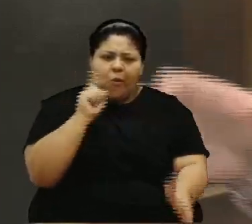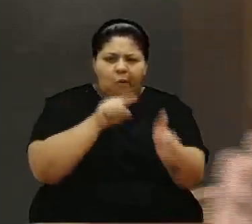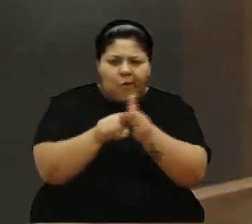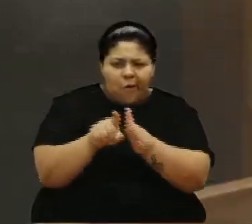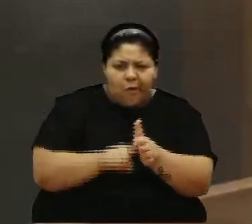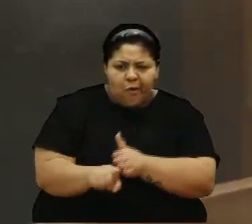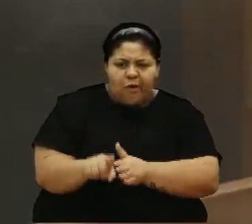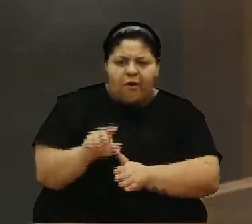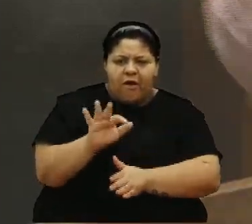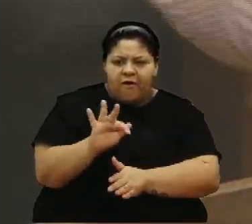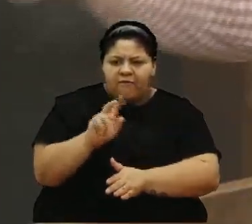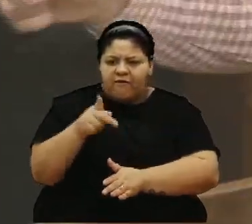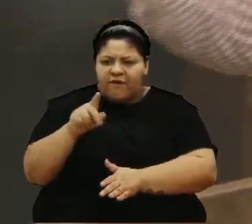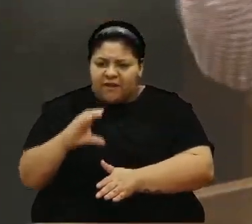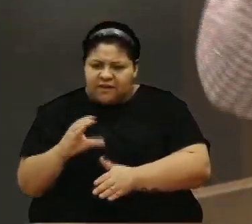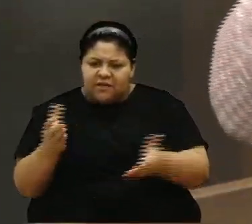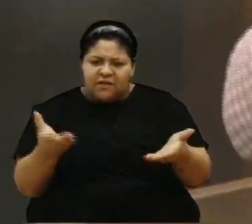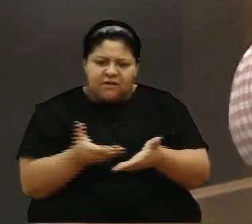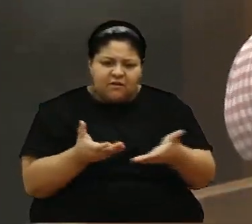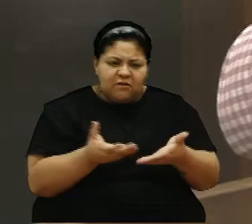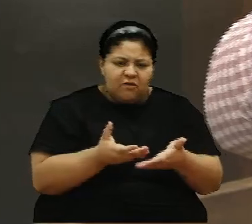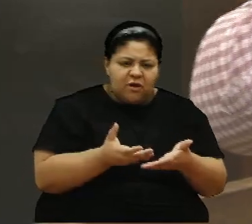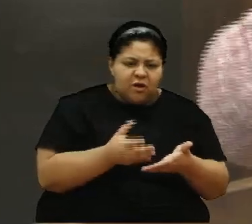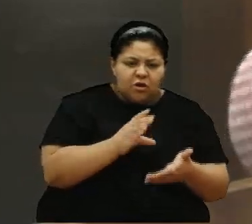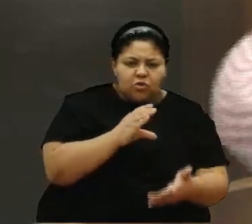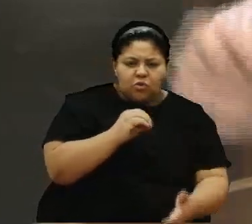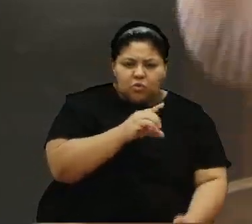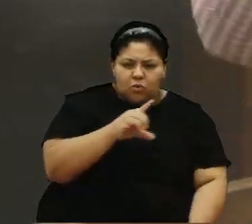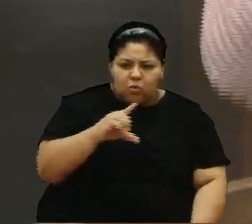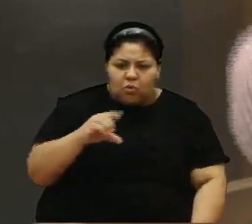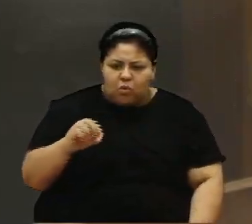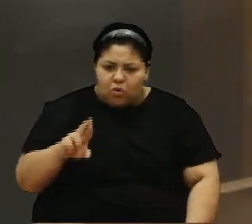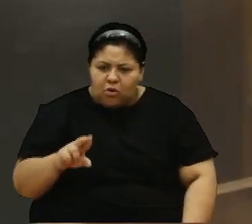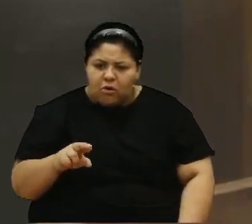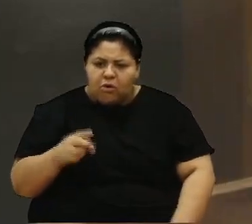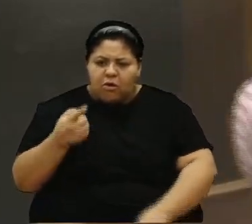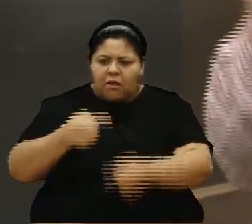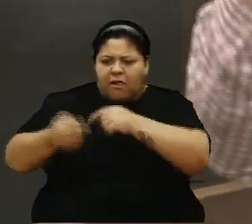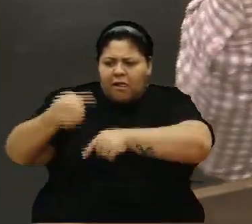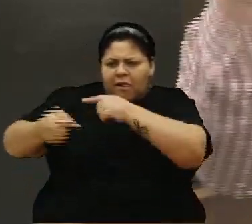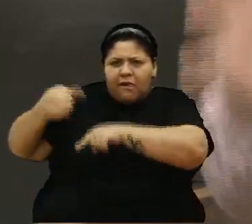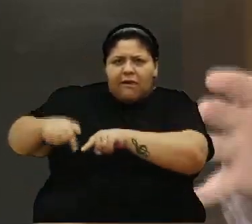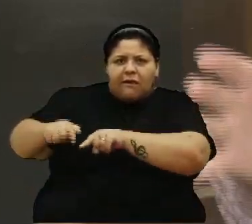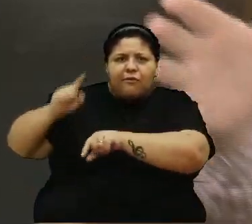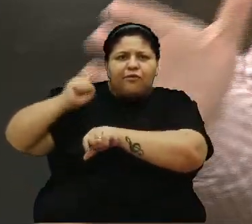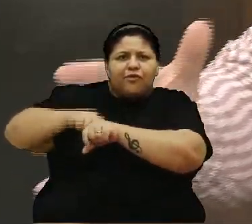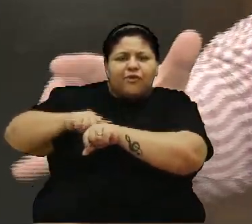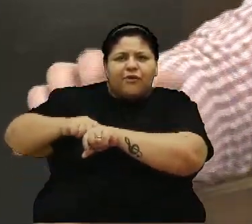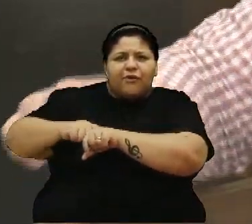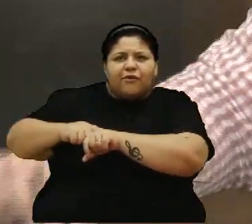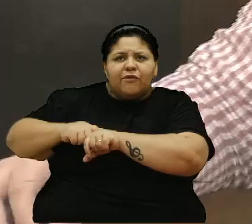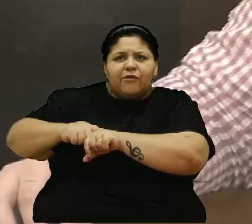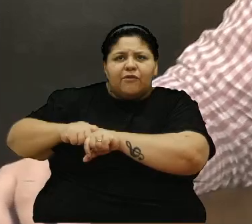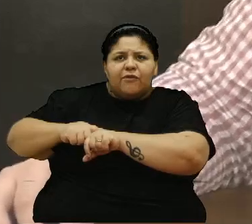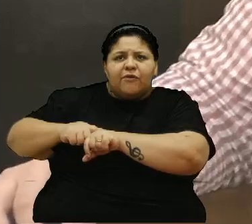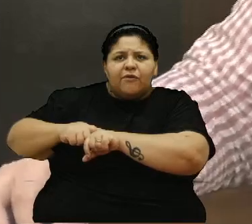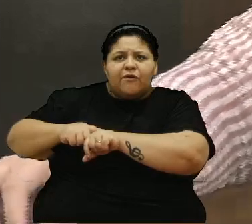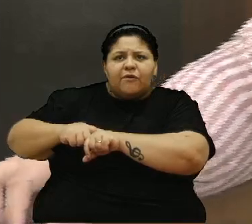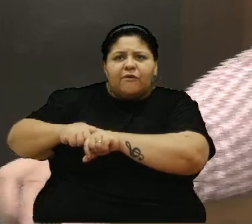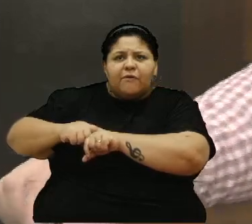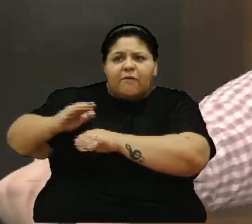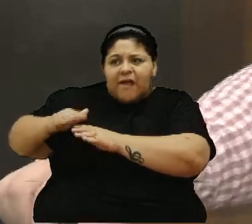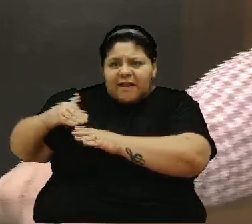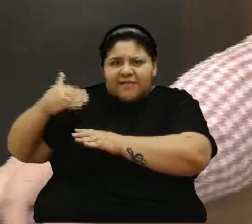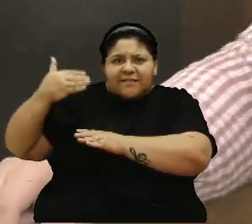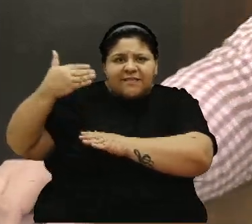investigação do FHC. Agora ele está falando do Fernando Collor. Pensa, ele está regredindo no tempo. Ele pulou os 13 anos de governo em que a estrelinha